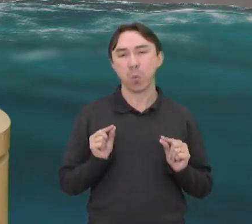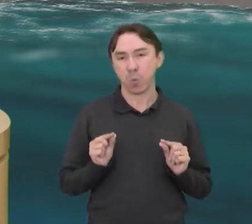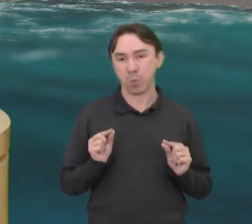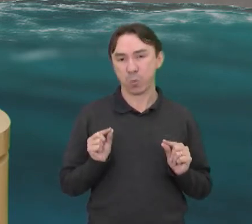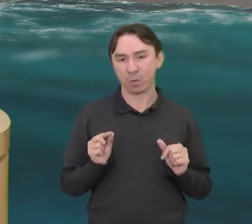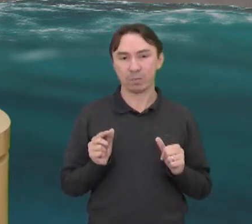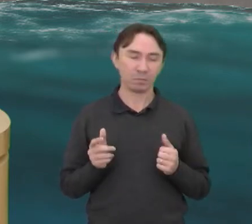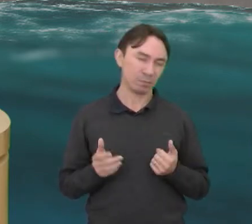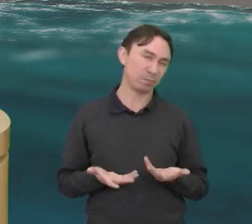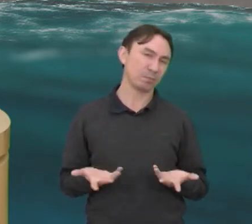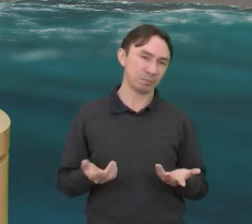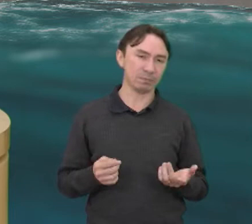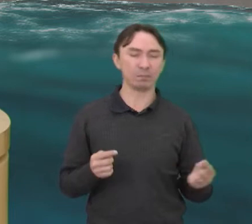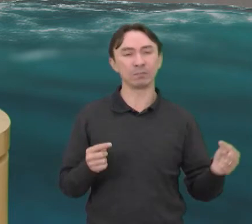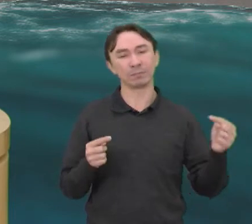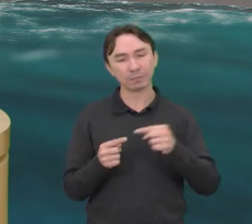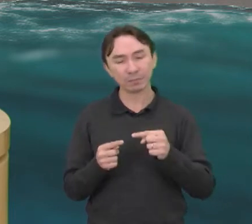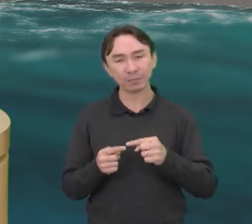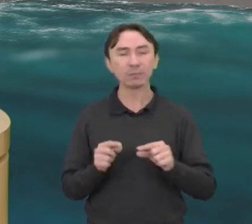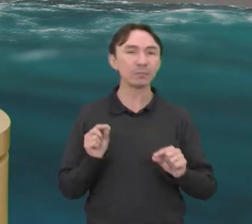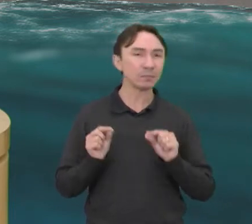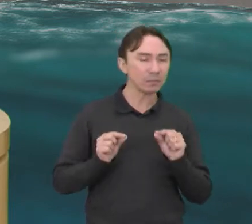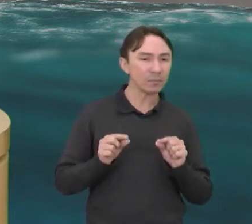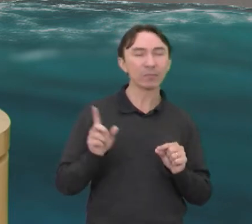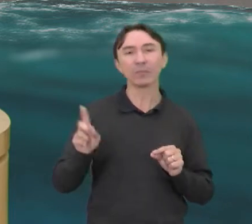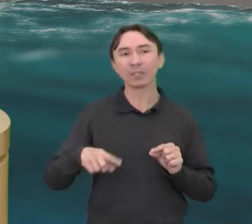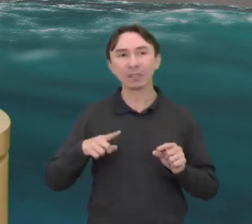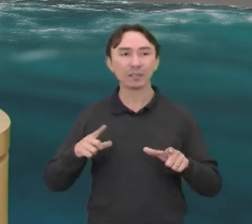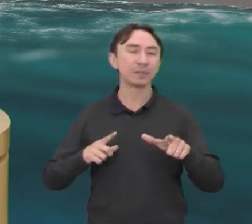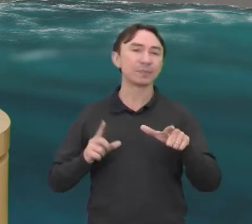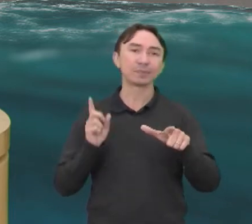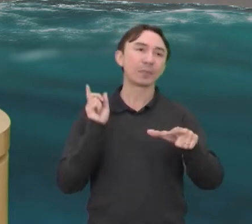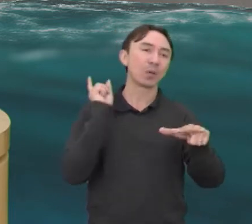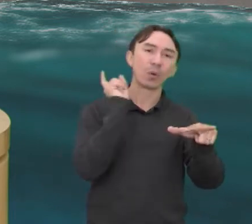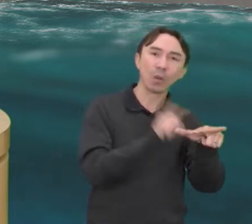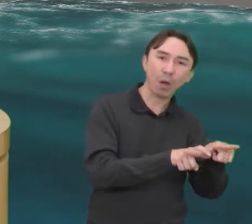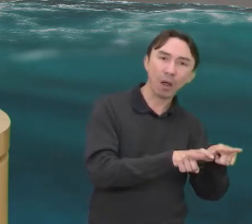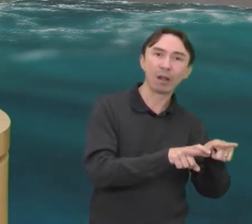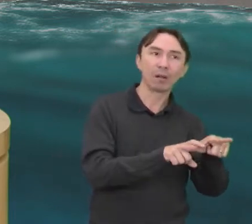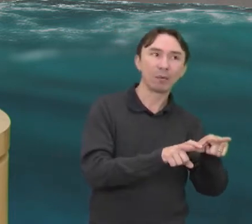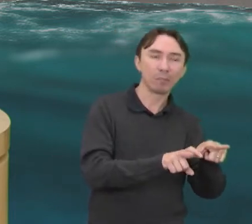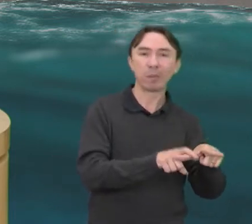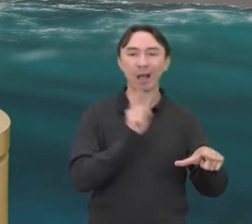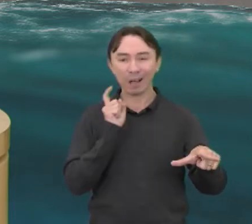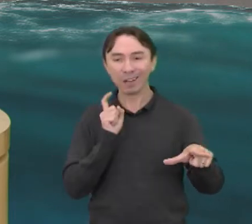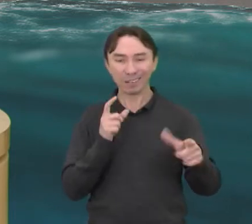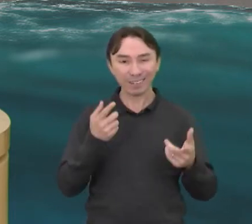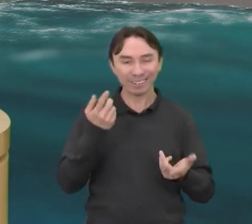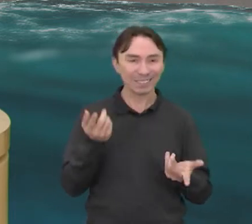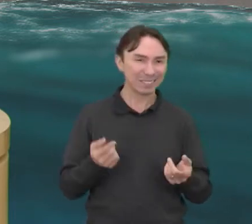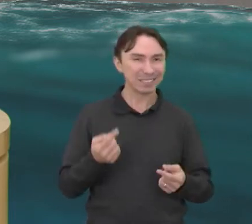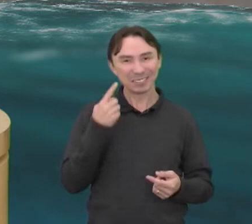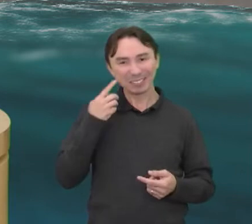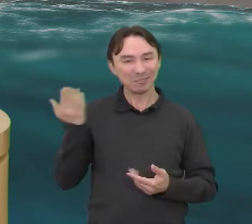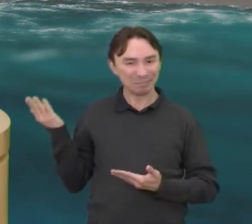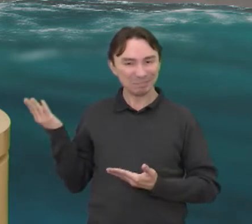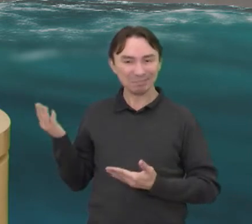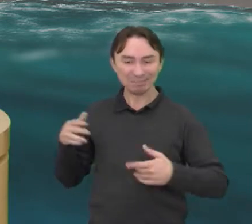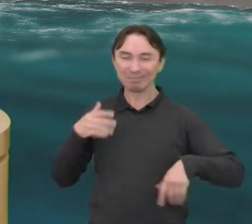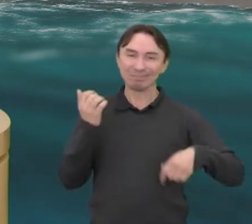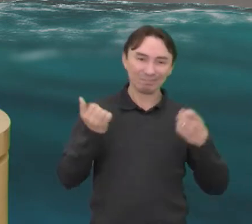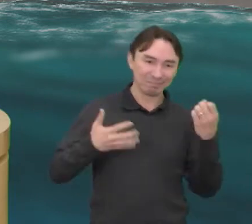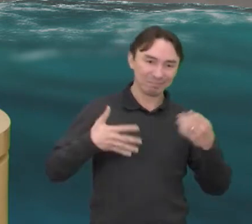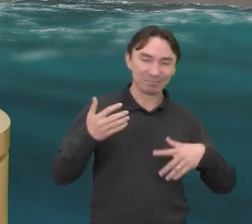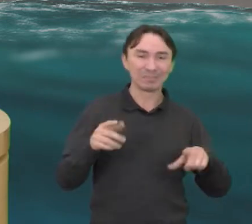por estar ligado nessa questão da colonialidade, decolonialidade, a gente vai estar vendo isso, mas também o que leva a tudo isso, né? Ou